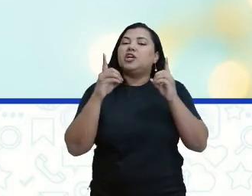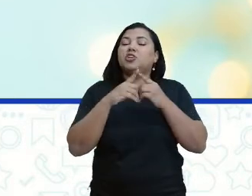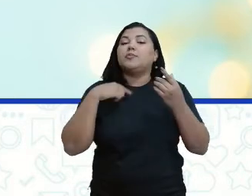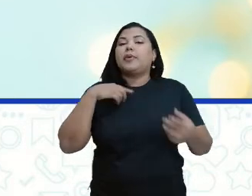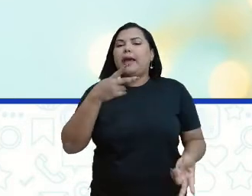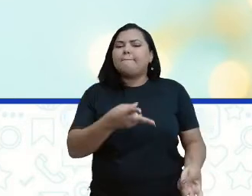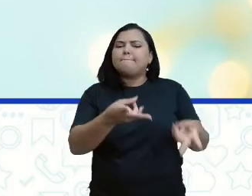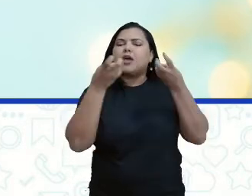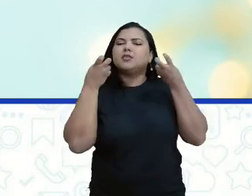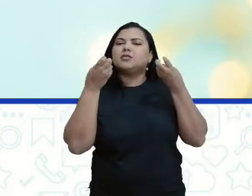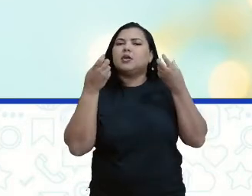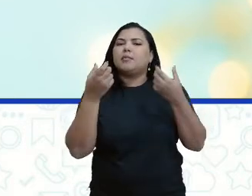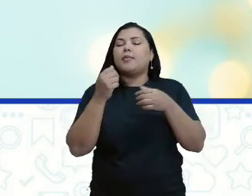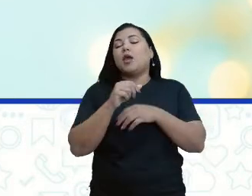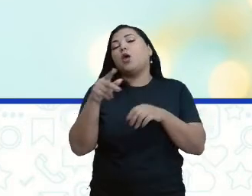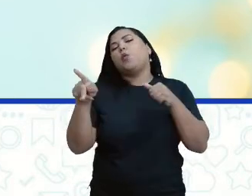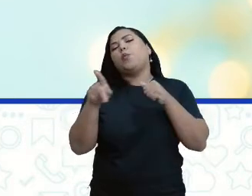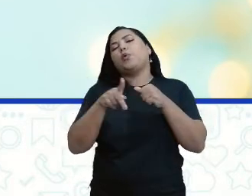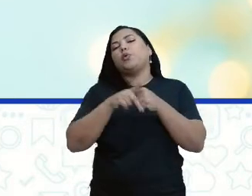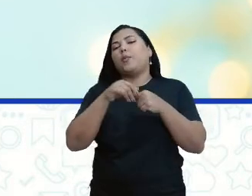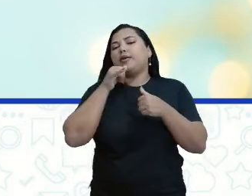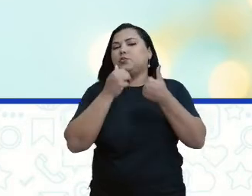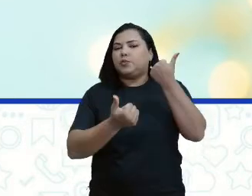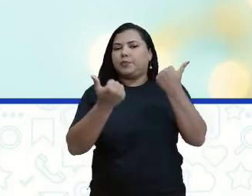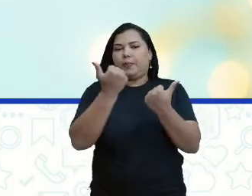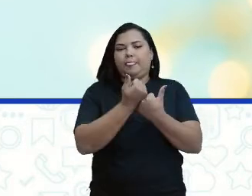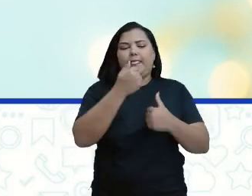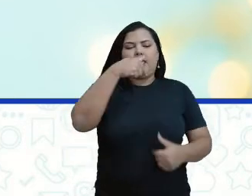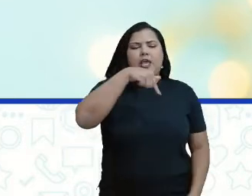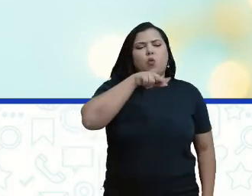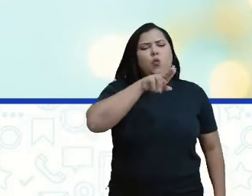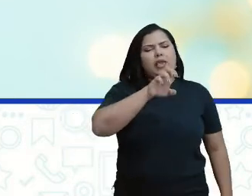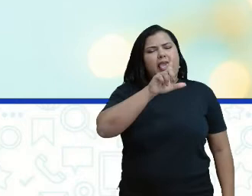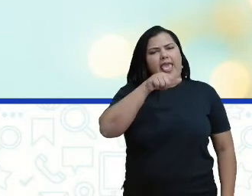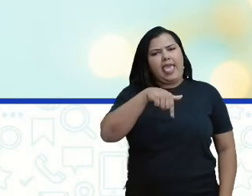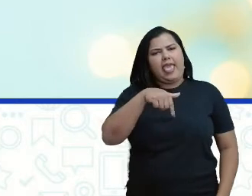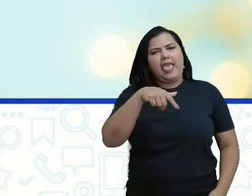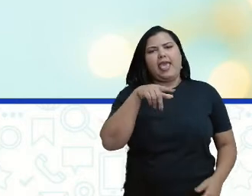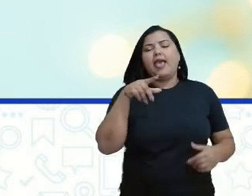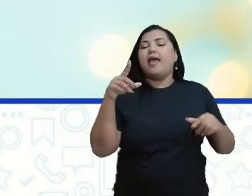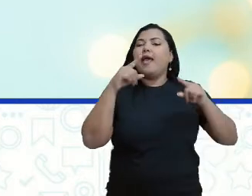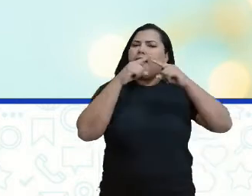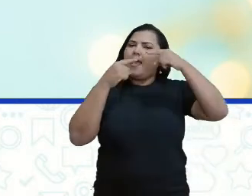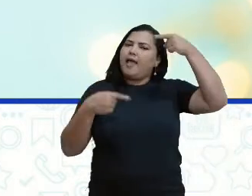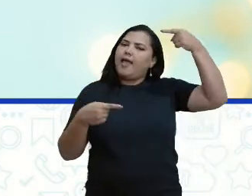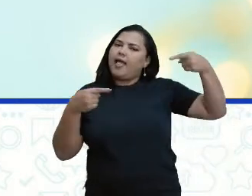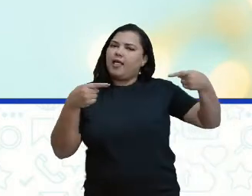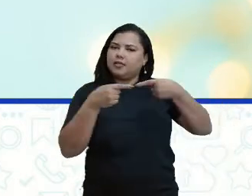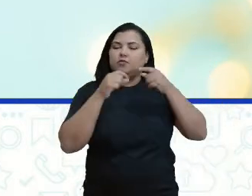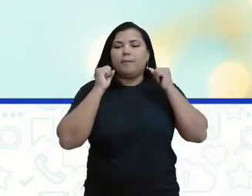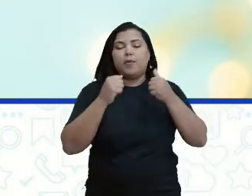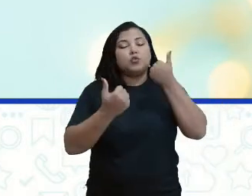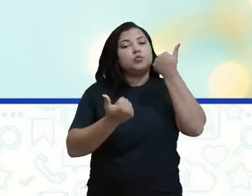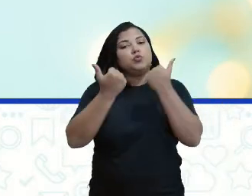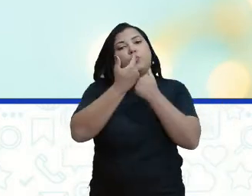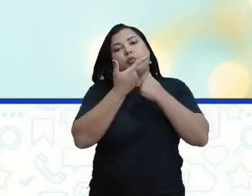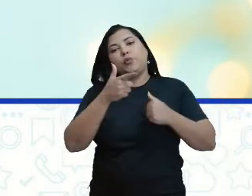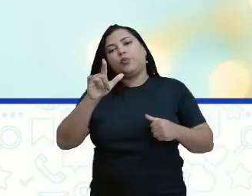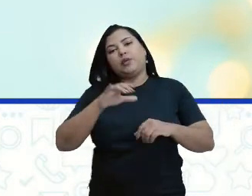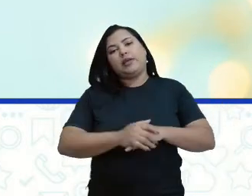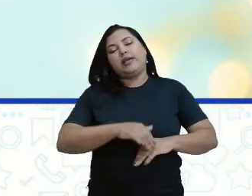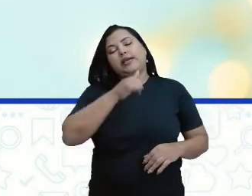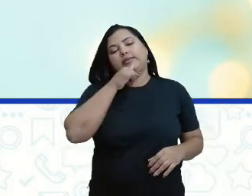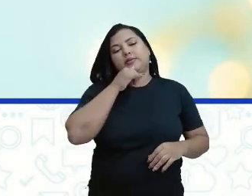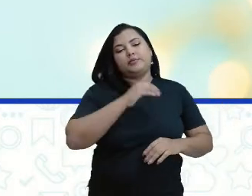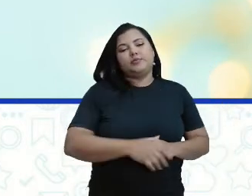substituir. Quando vocês querem saber se o que é um pronome relativo, vocês podem substituir por outros pronomes relativos. Então, ó,